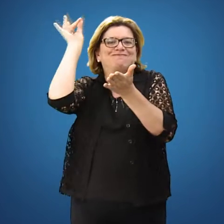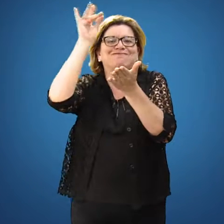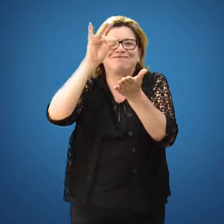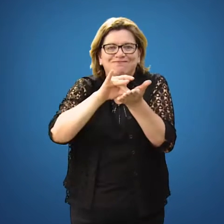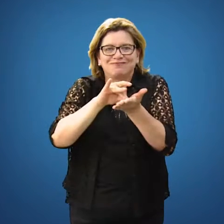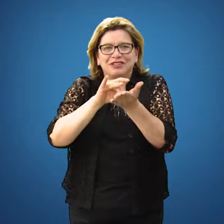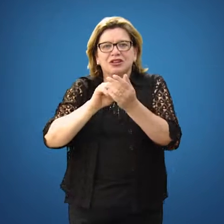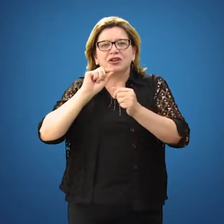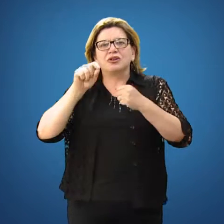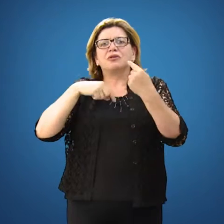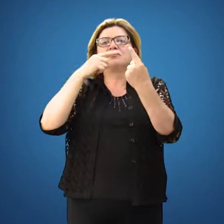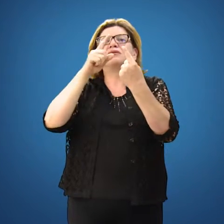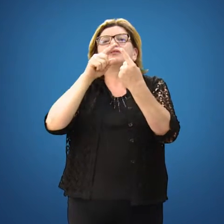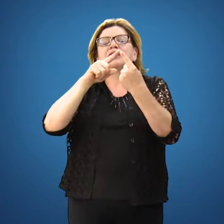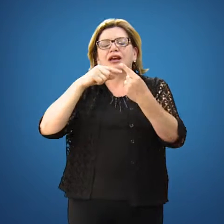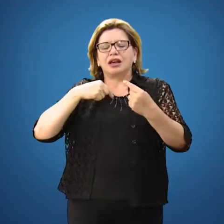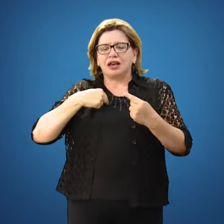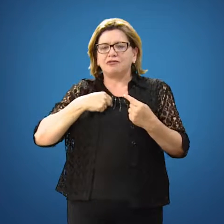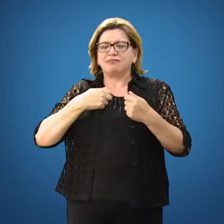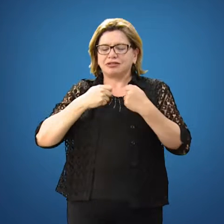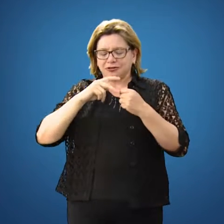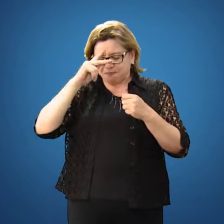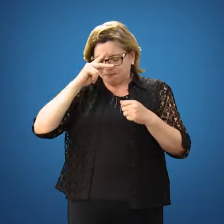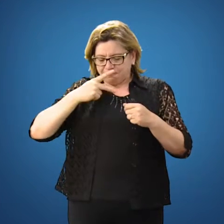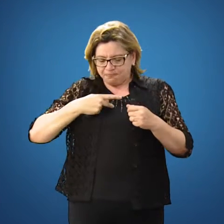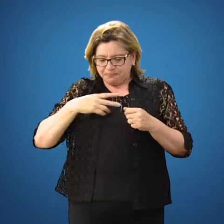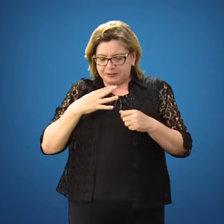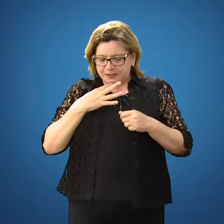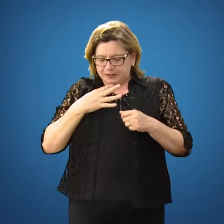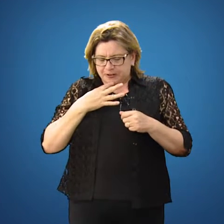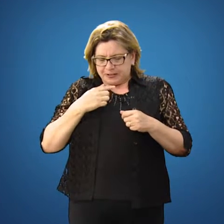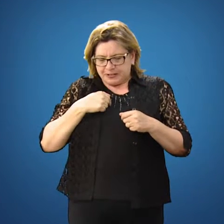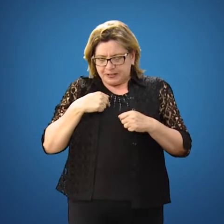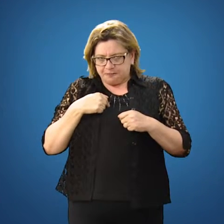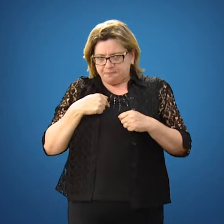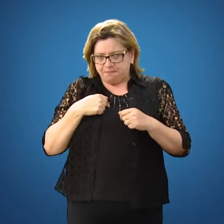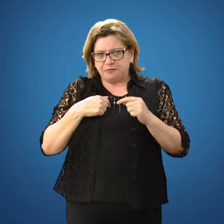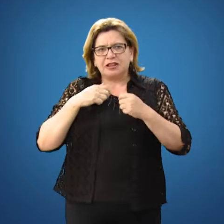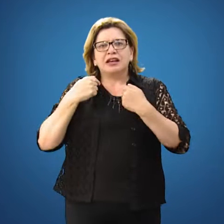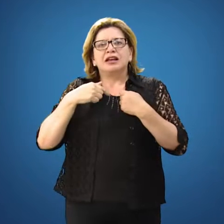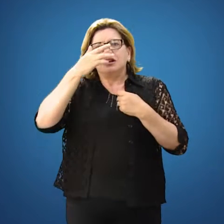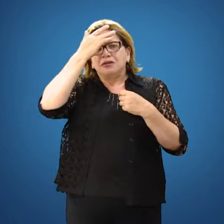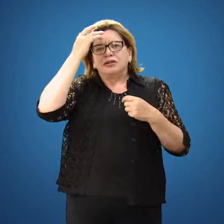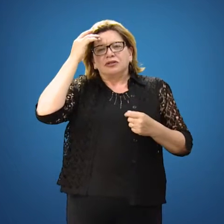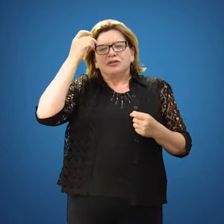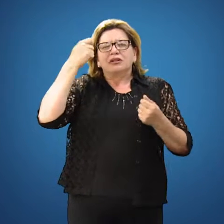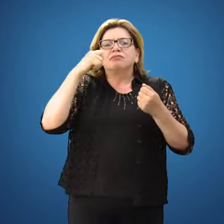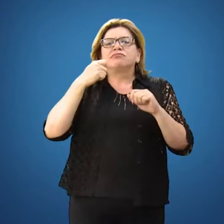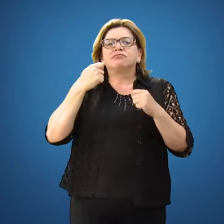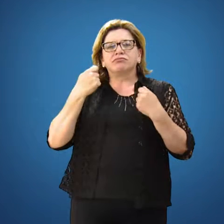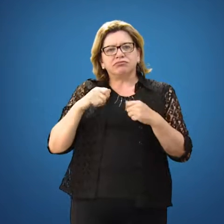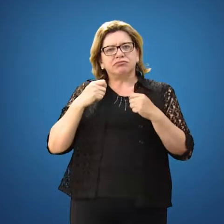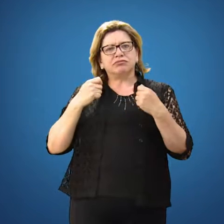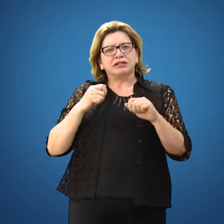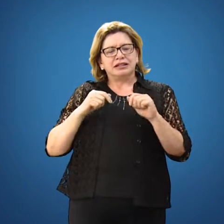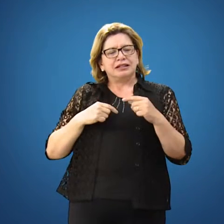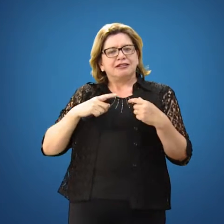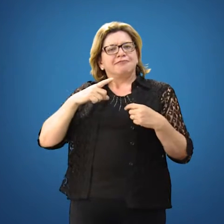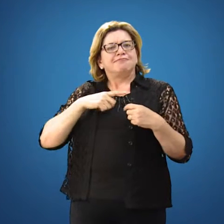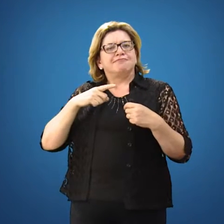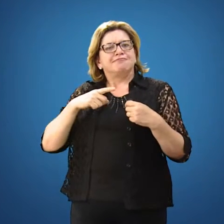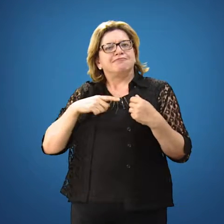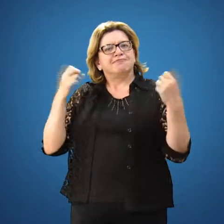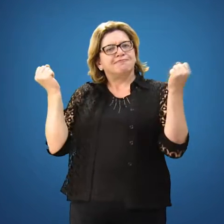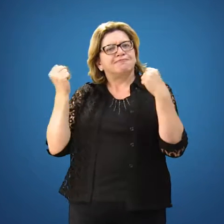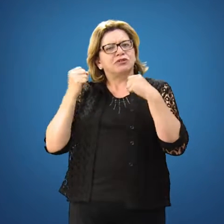é o conhecimento de si, né? Então, a pessoa, ela precisa ter um potencial